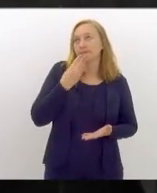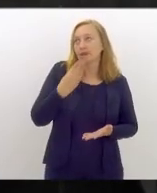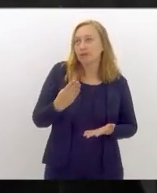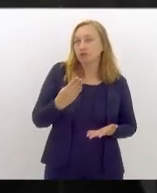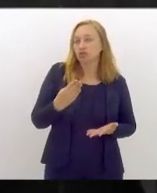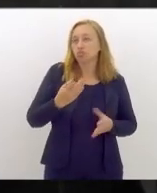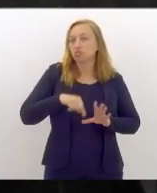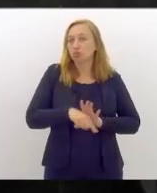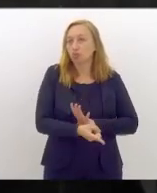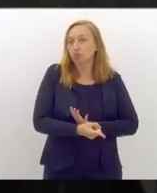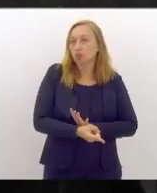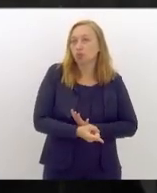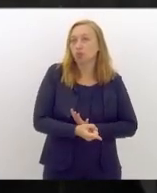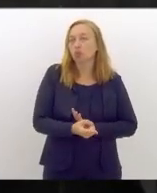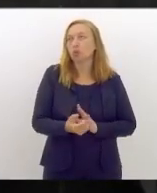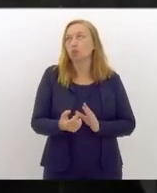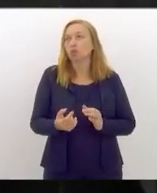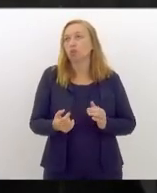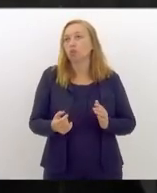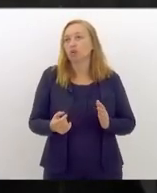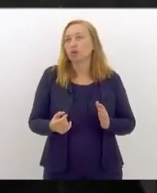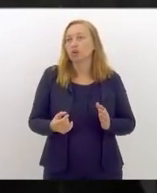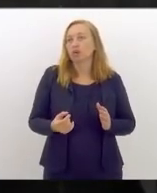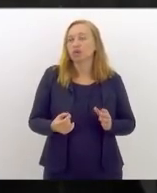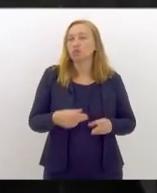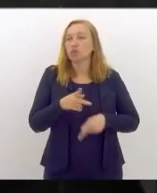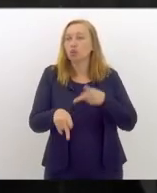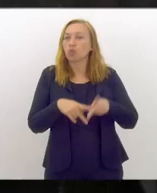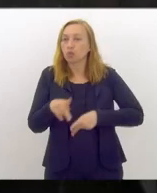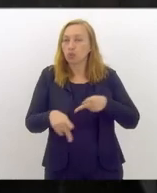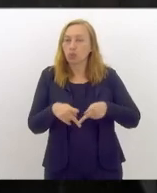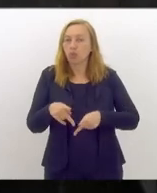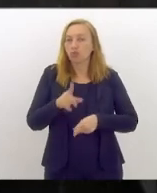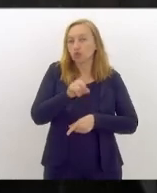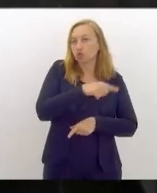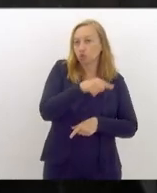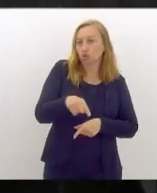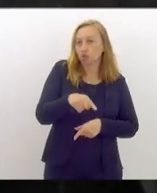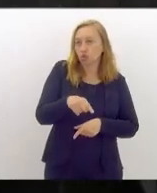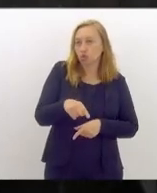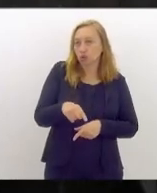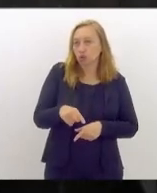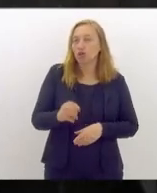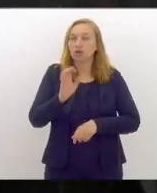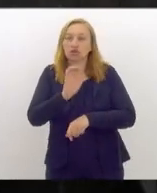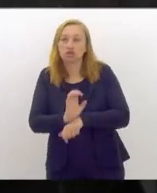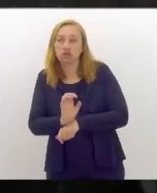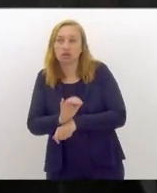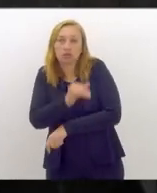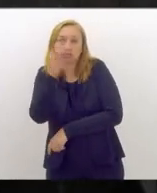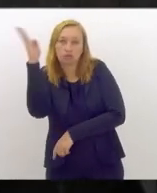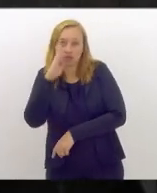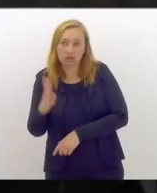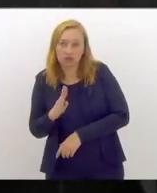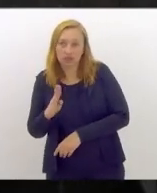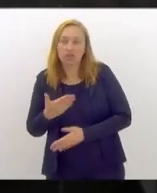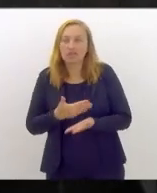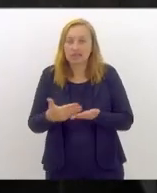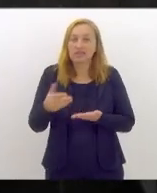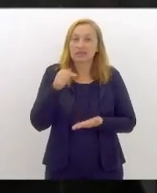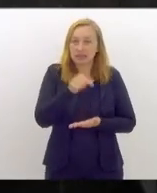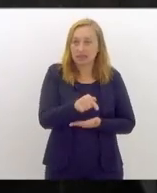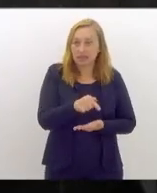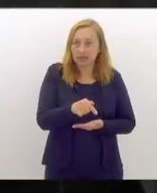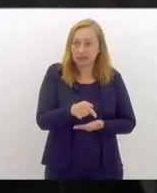né E esse embate entre essa população destruídos e o estado brasileiro começa ali